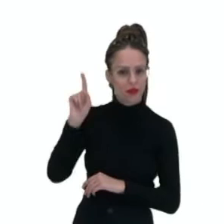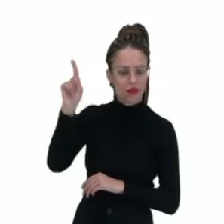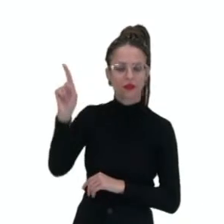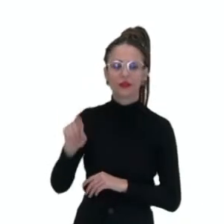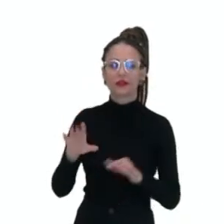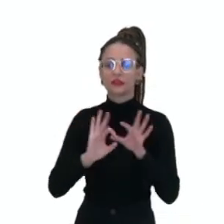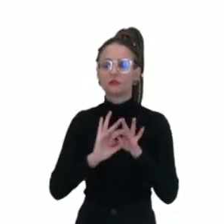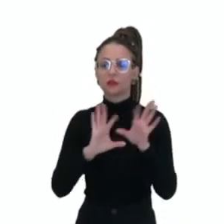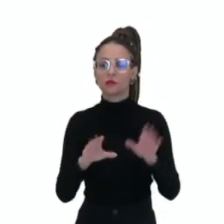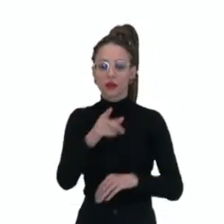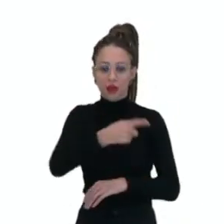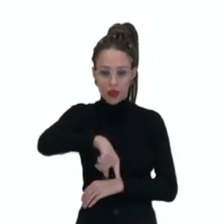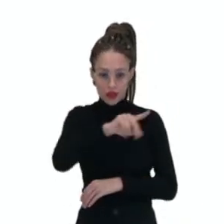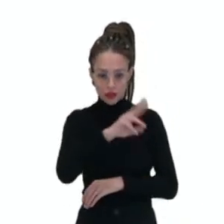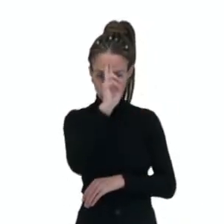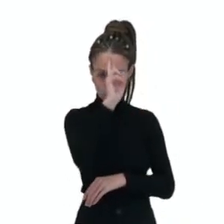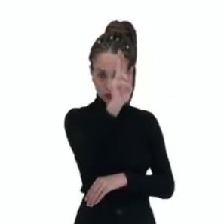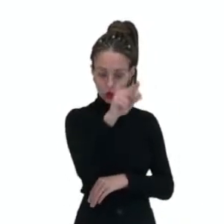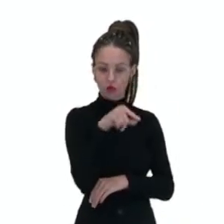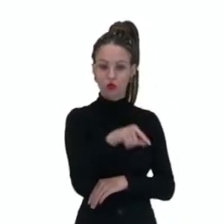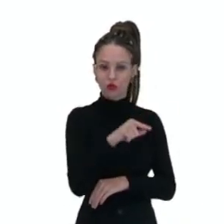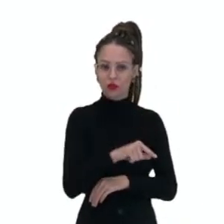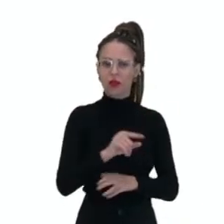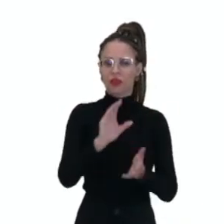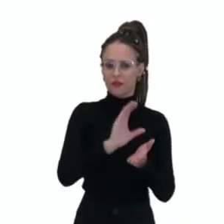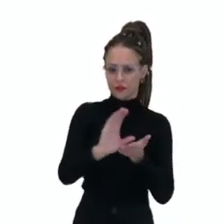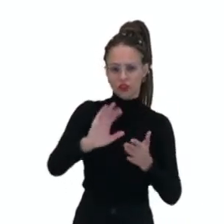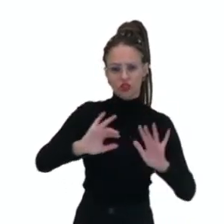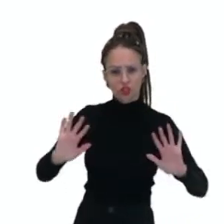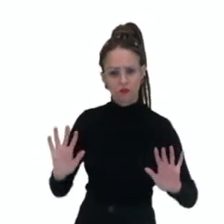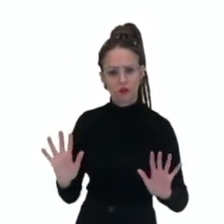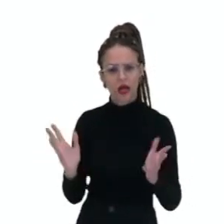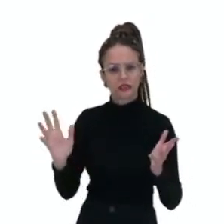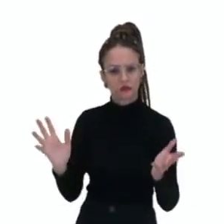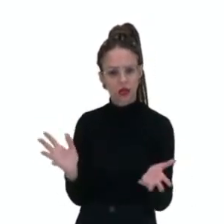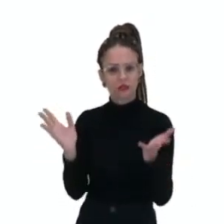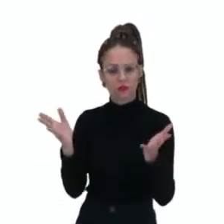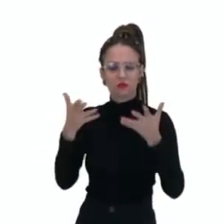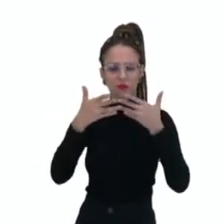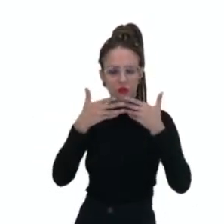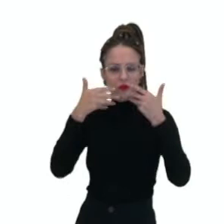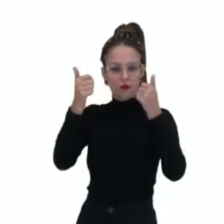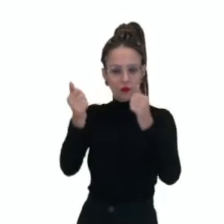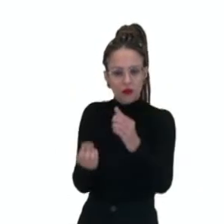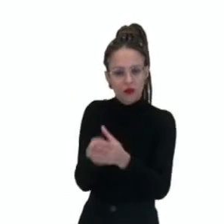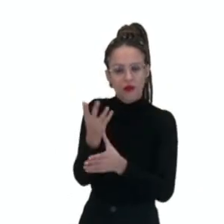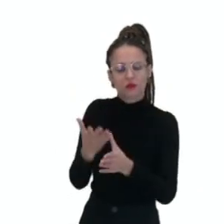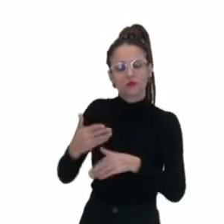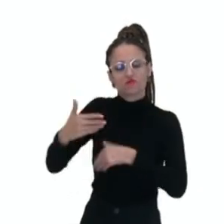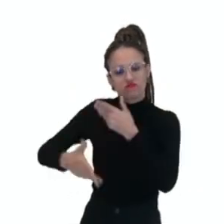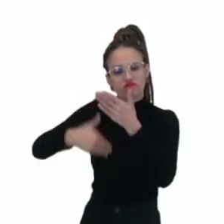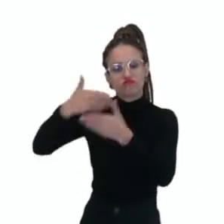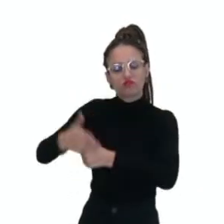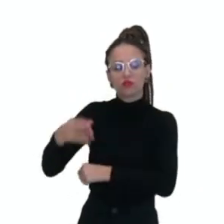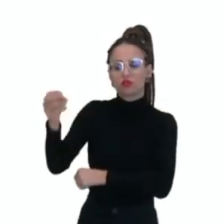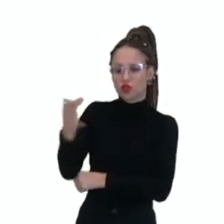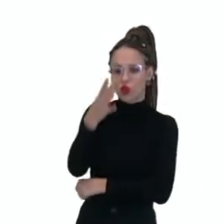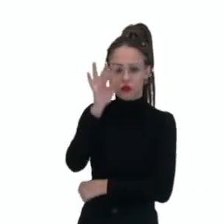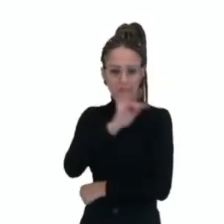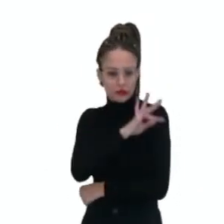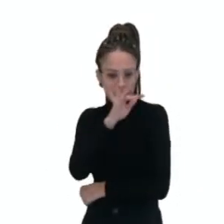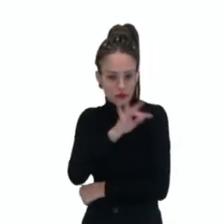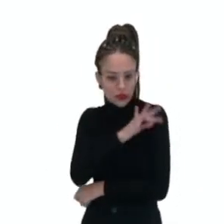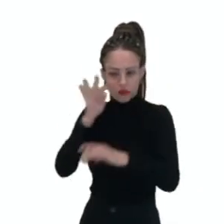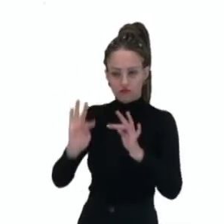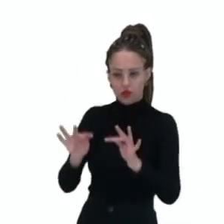permitir que os proprietários passassem a investir cada vez mais na criação e no desenvolvimento de novas técnicas